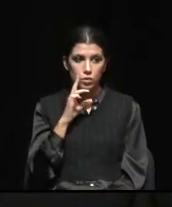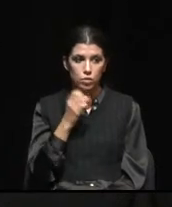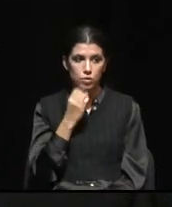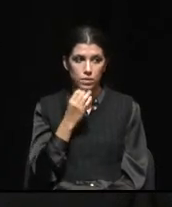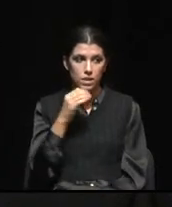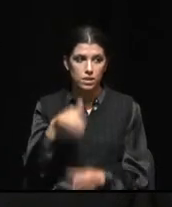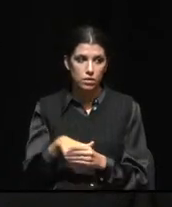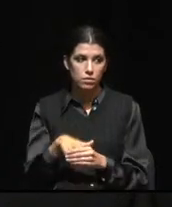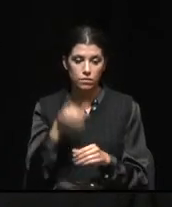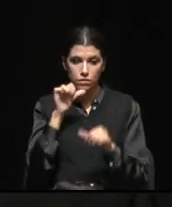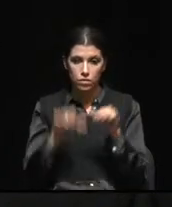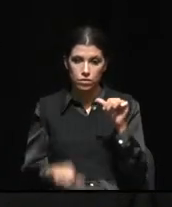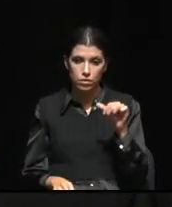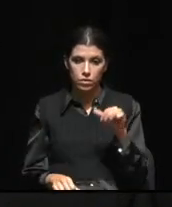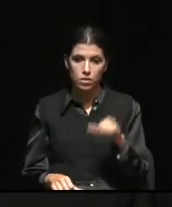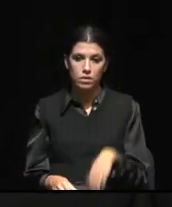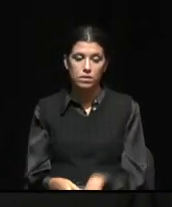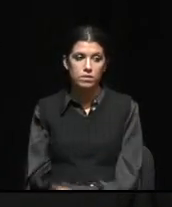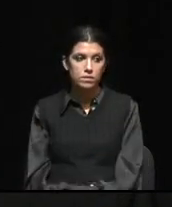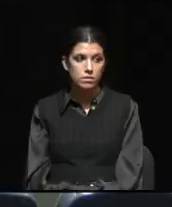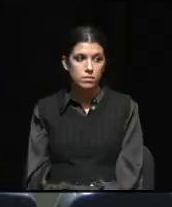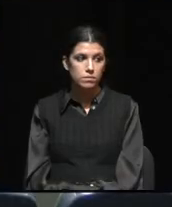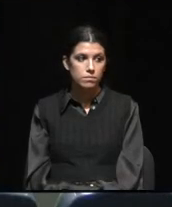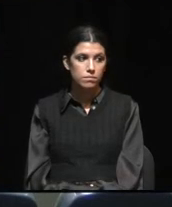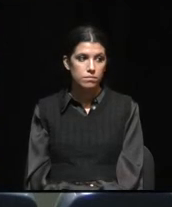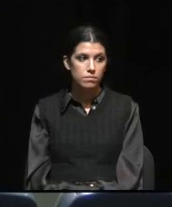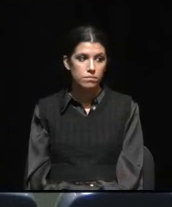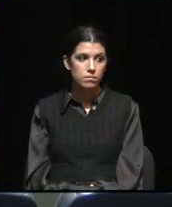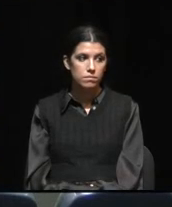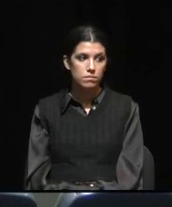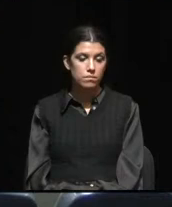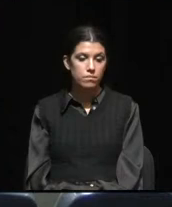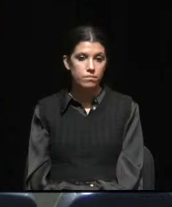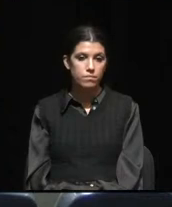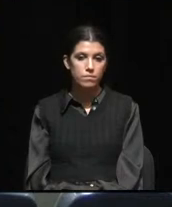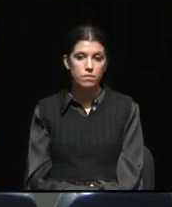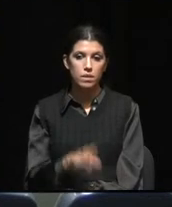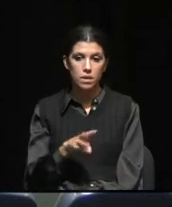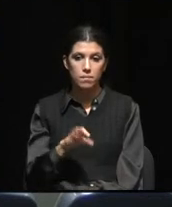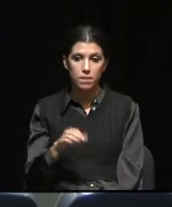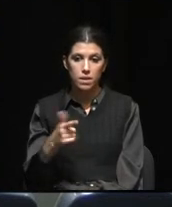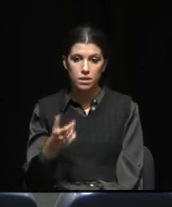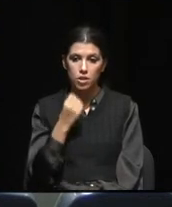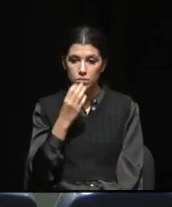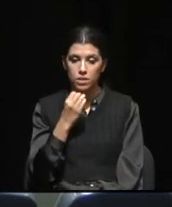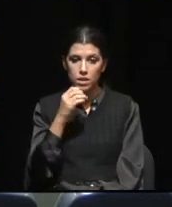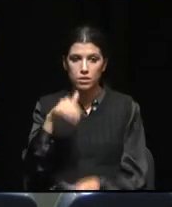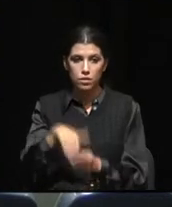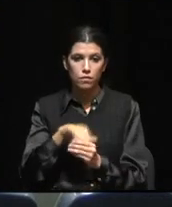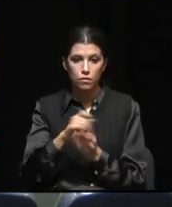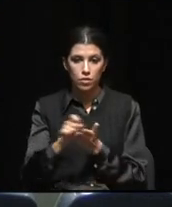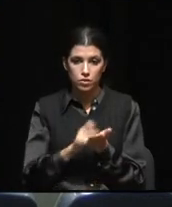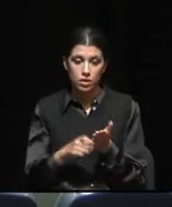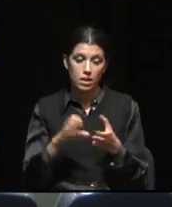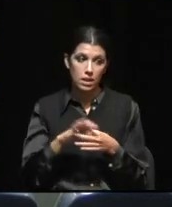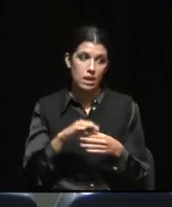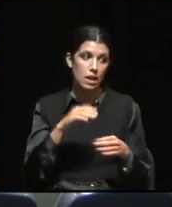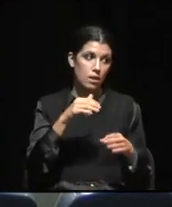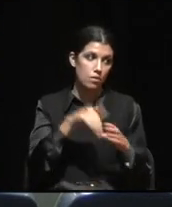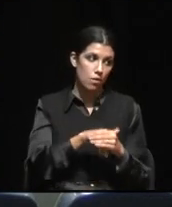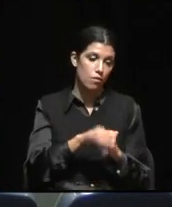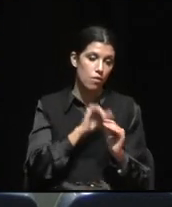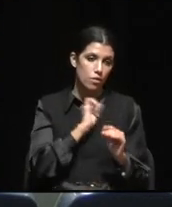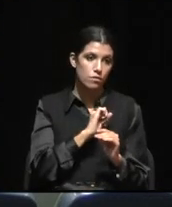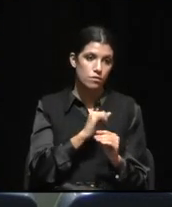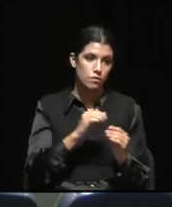declaração de voto oral do deputado Martim Borges de Freitas declaração de voto escrita do mpt em relação ao voto do bloco de